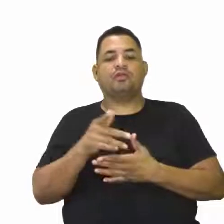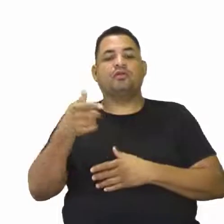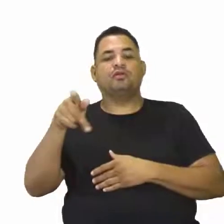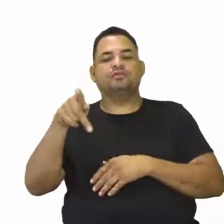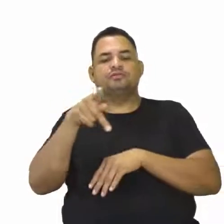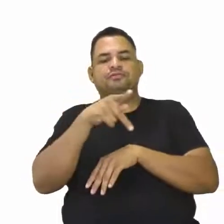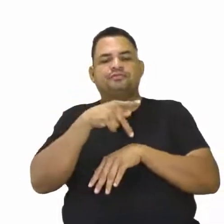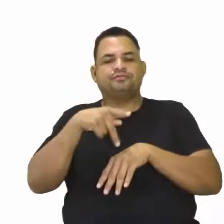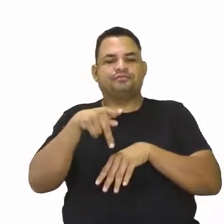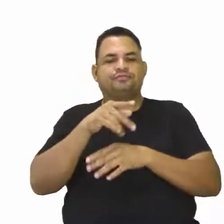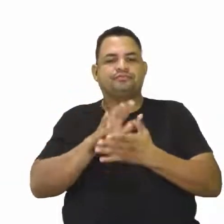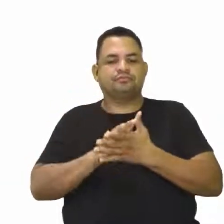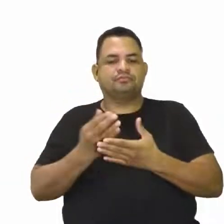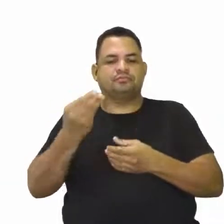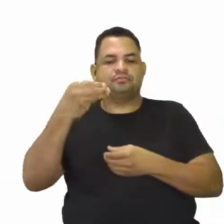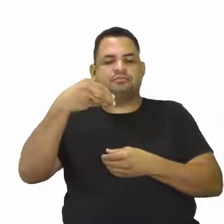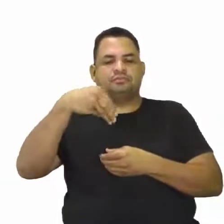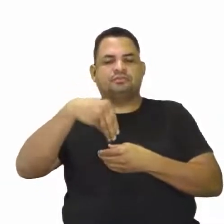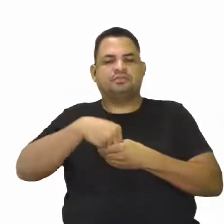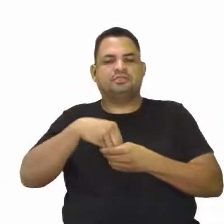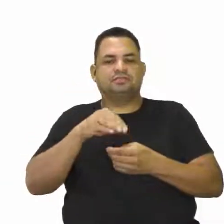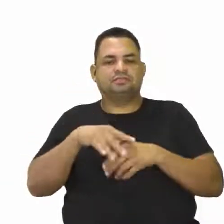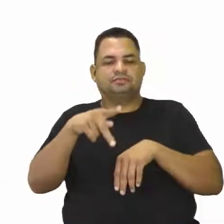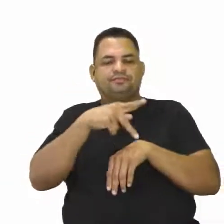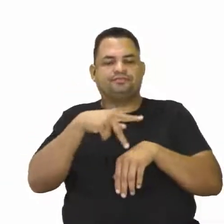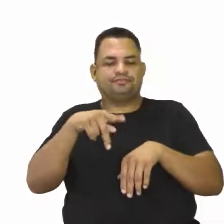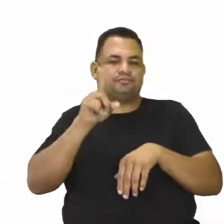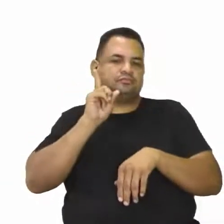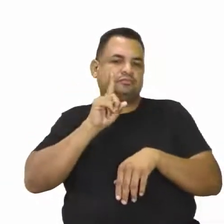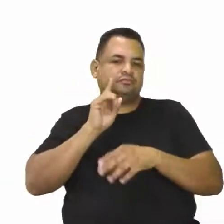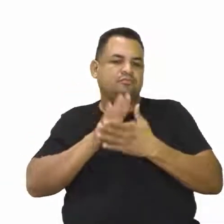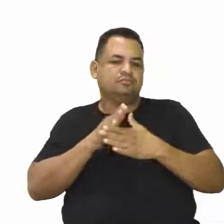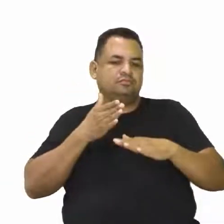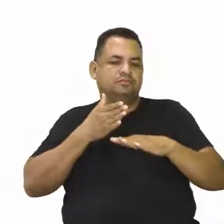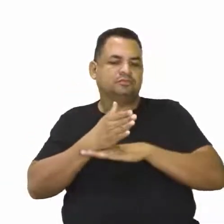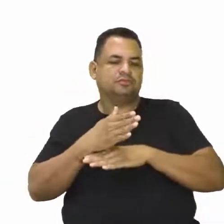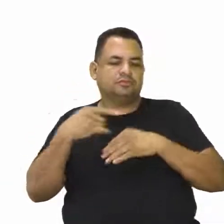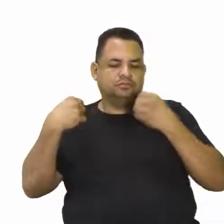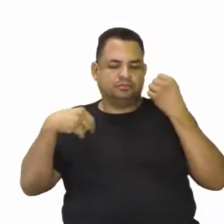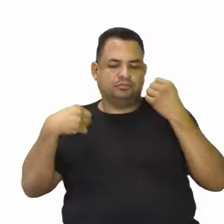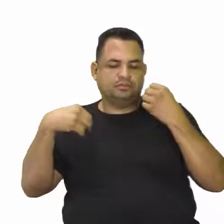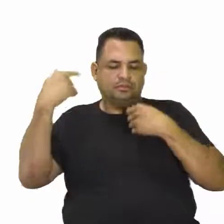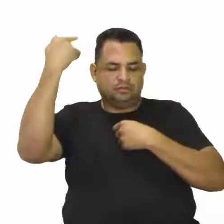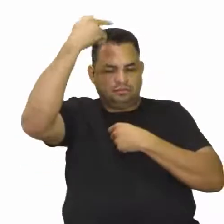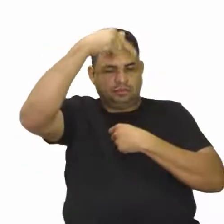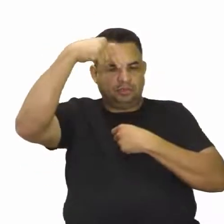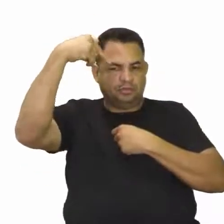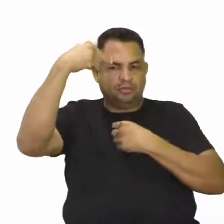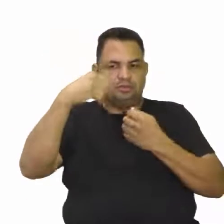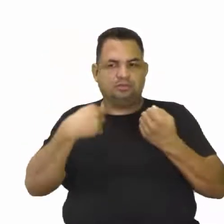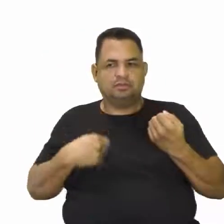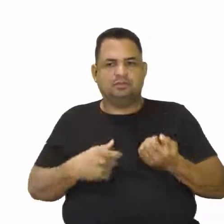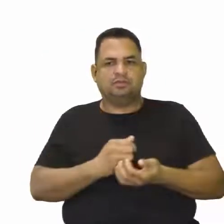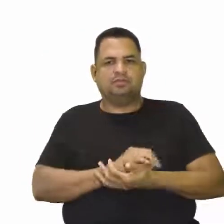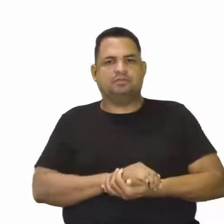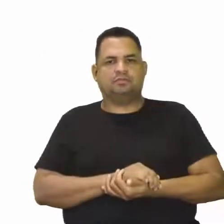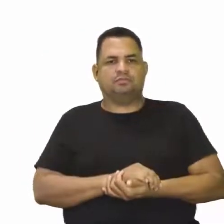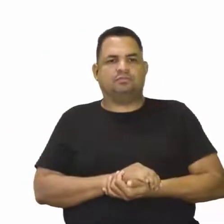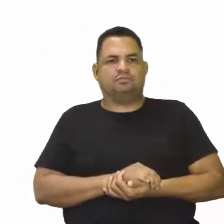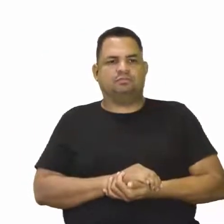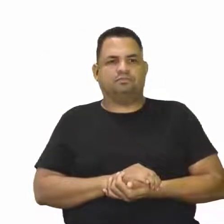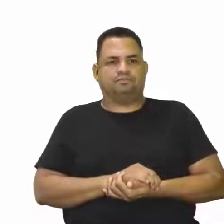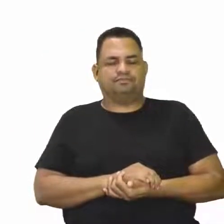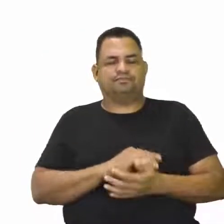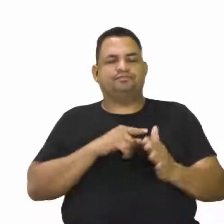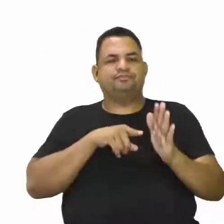outros países nos Estados Unidos através do México, né? Além dos próprios mexicanos. A